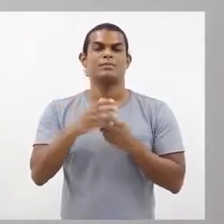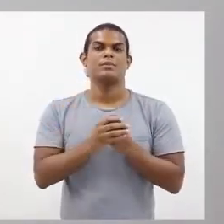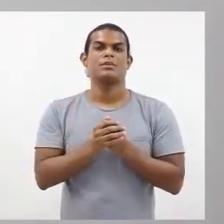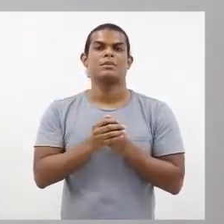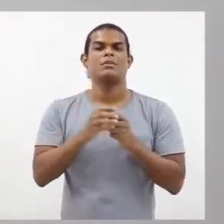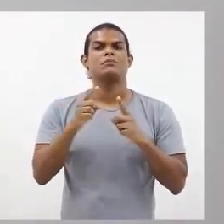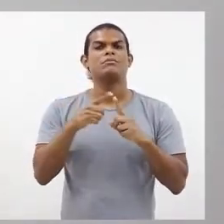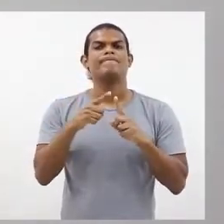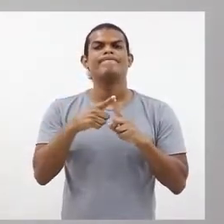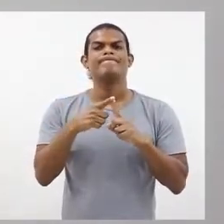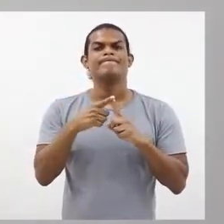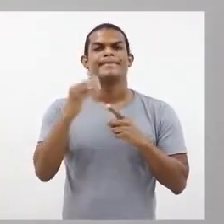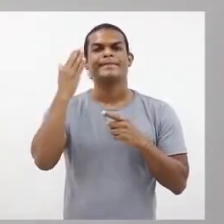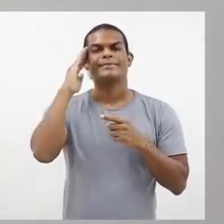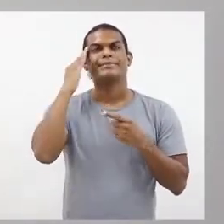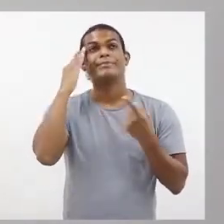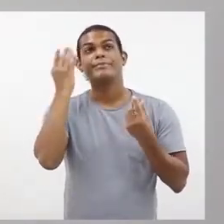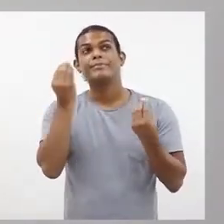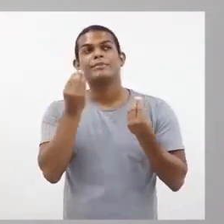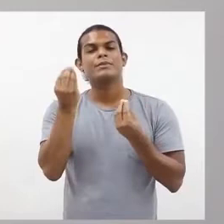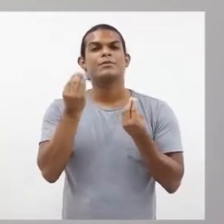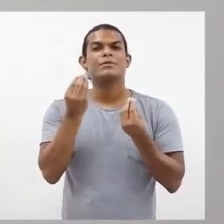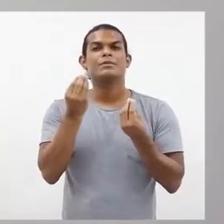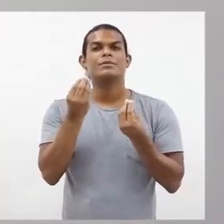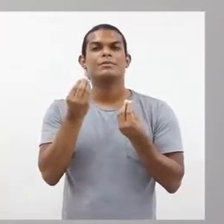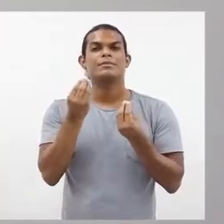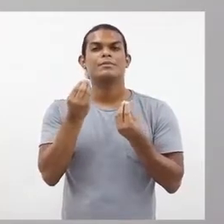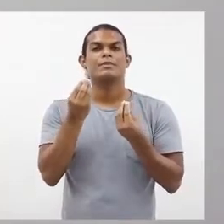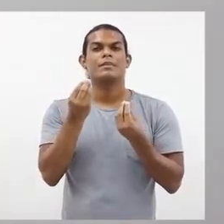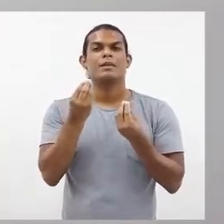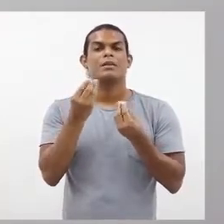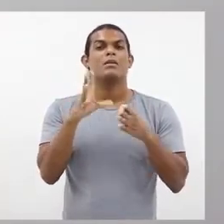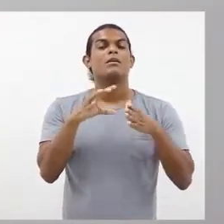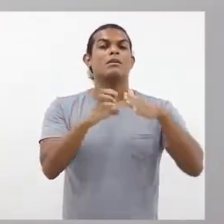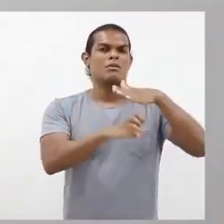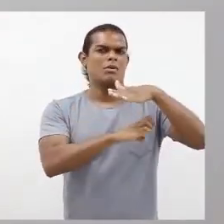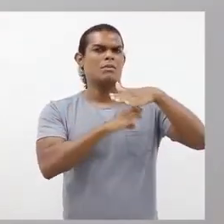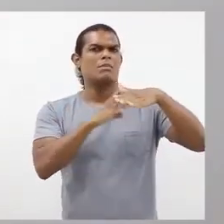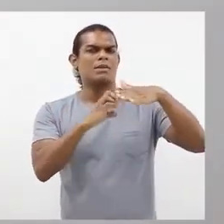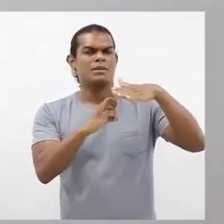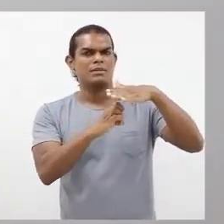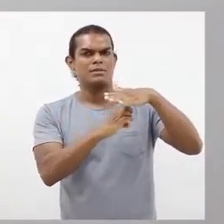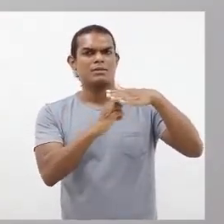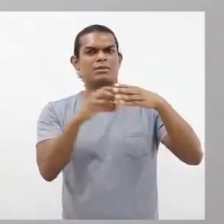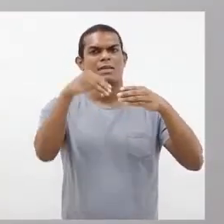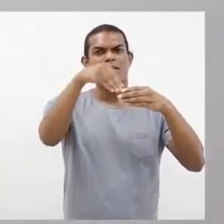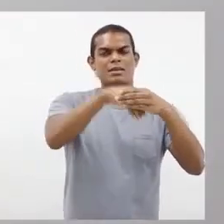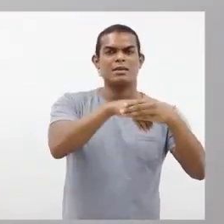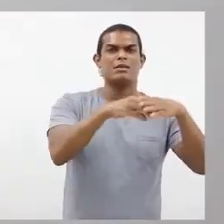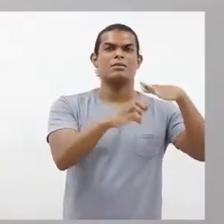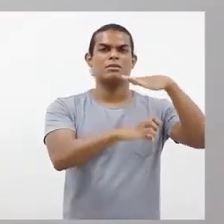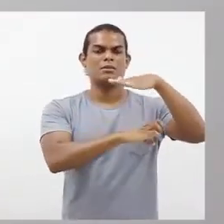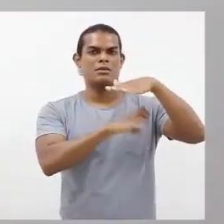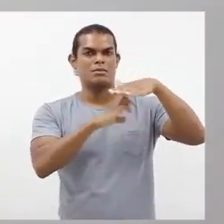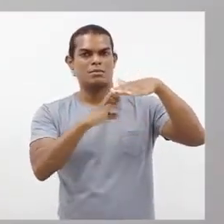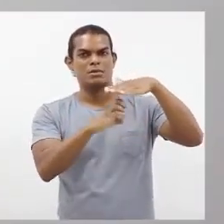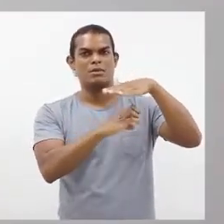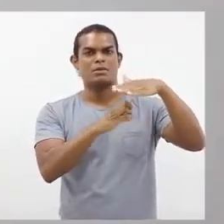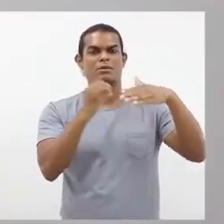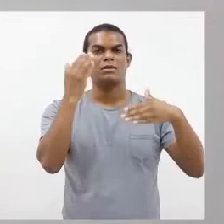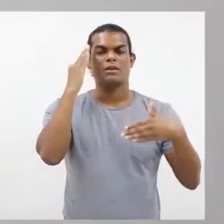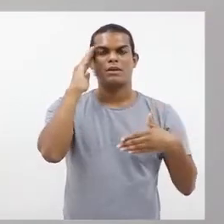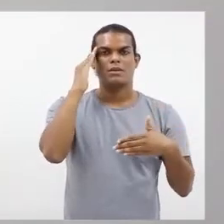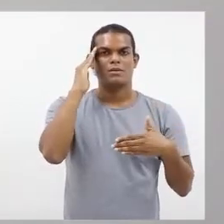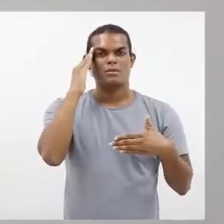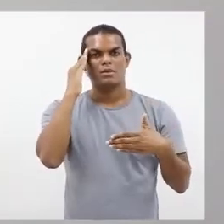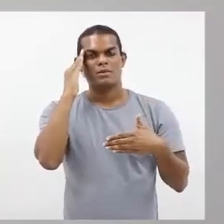princípio, pensa que ativo é alguma coisa que a empresa tem positiva, e aí a gente, em geral, pensa de forma